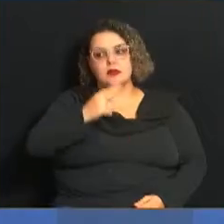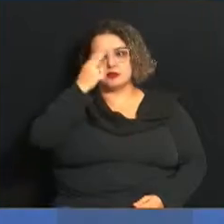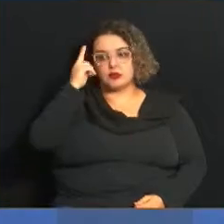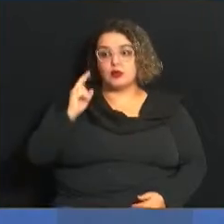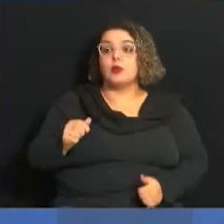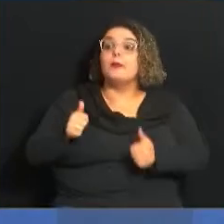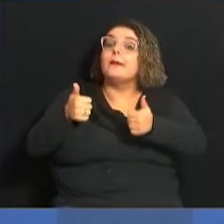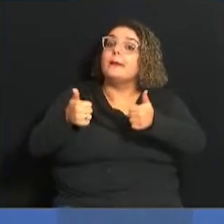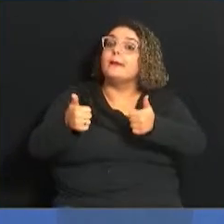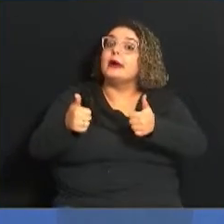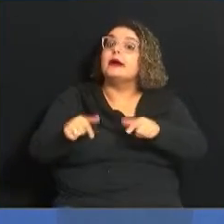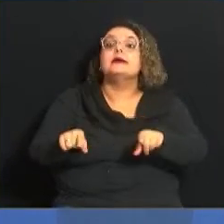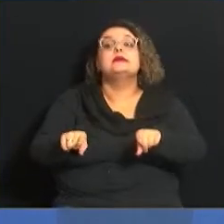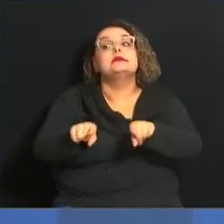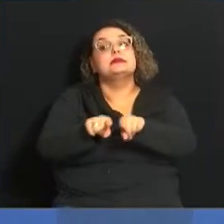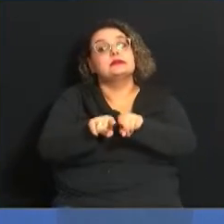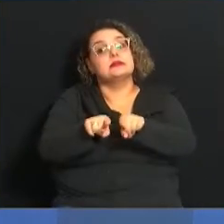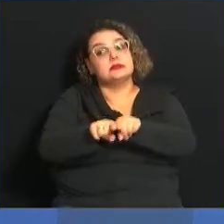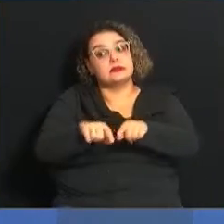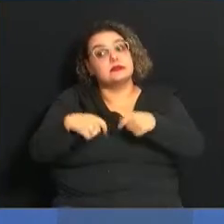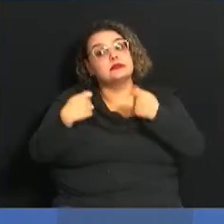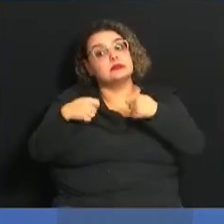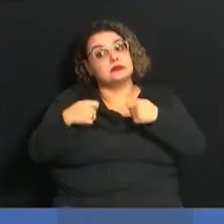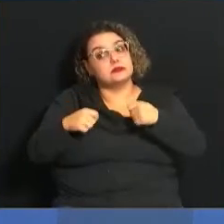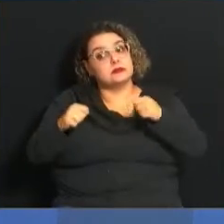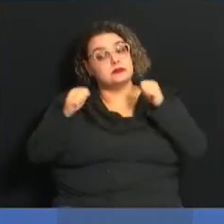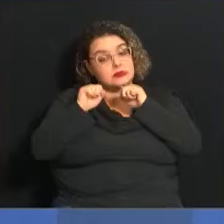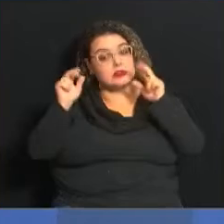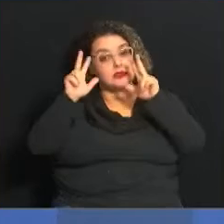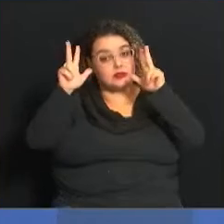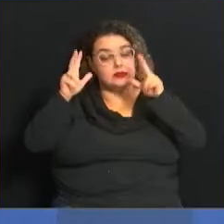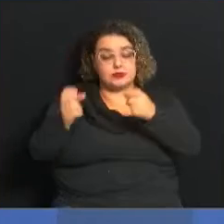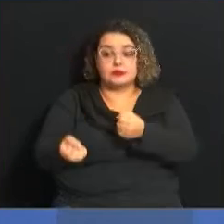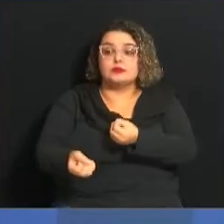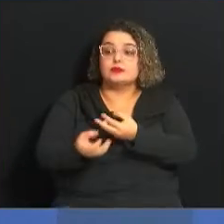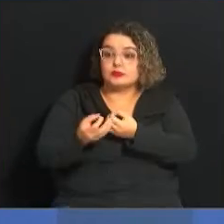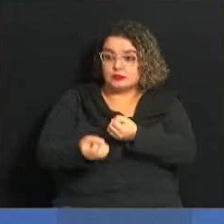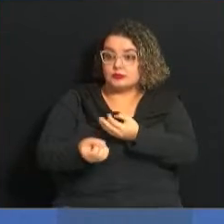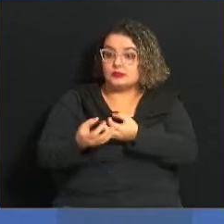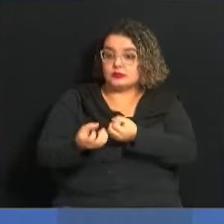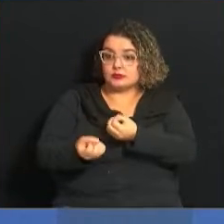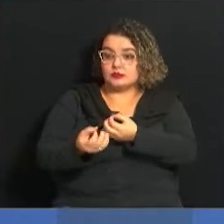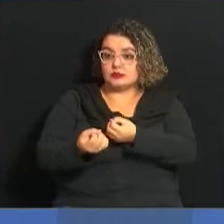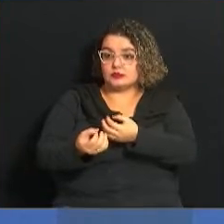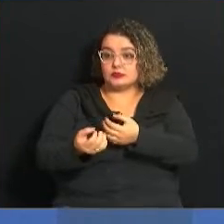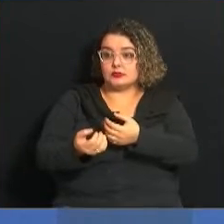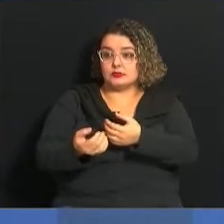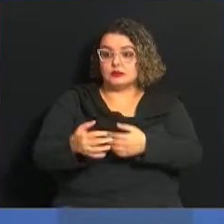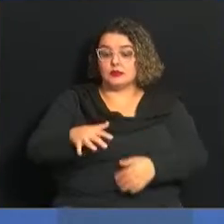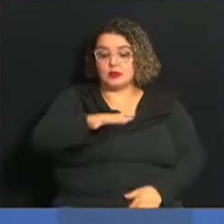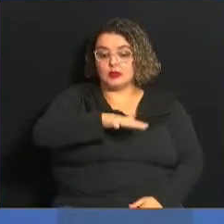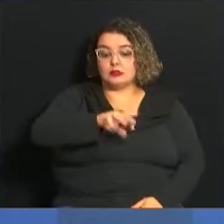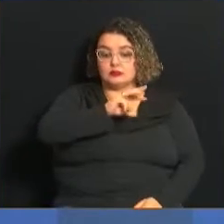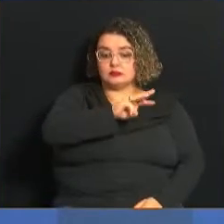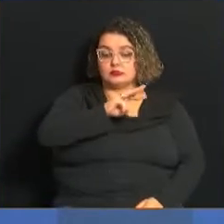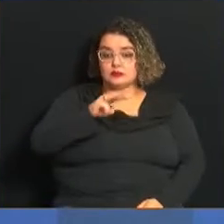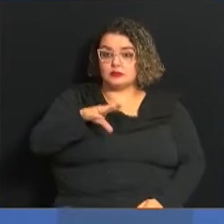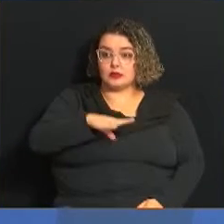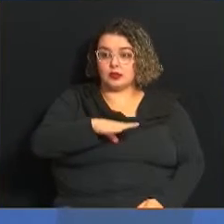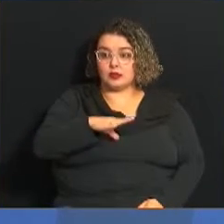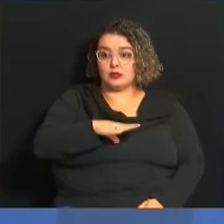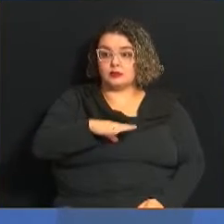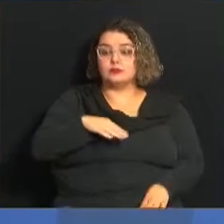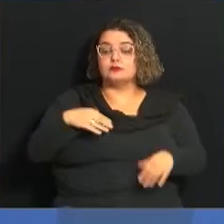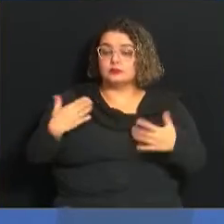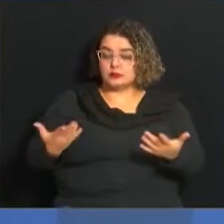mas ao mesmo tempo é preciso ficar em alerta, porque os dados são apenas da plataforma municipal. Olha,